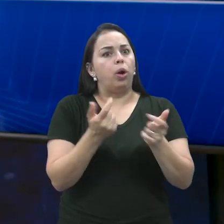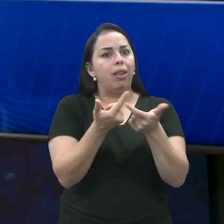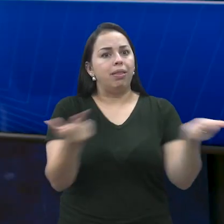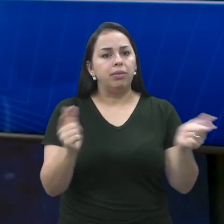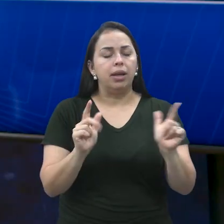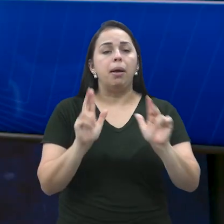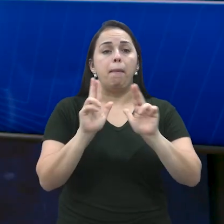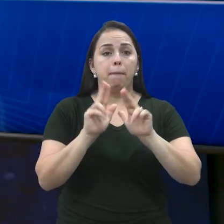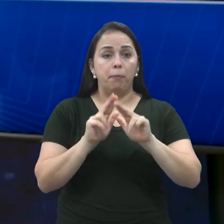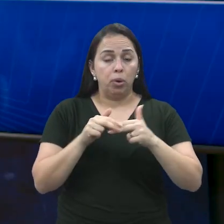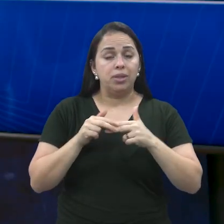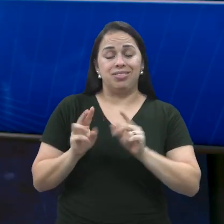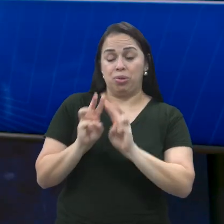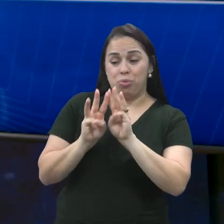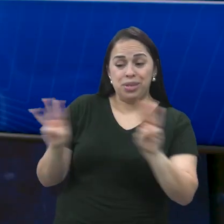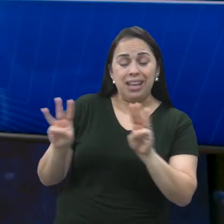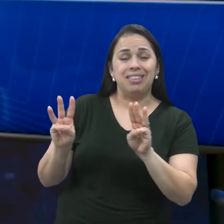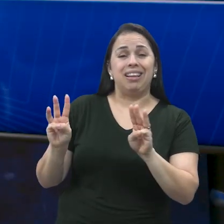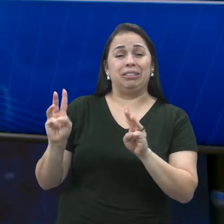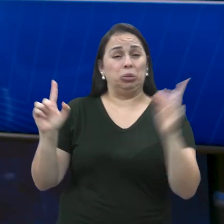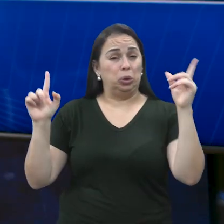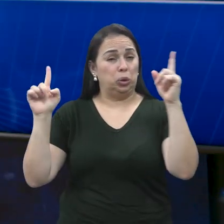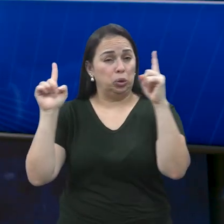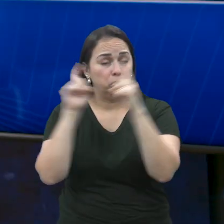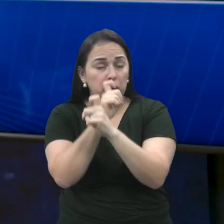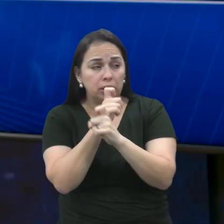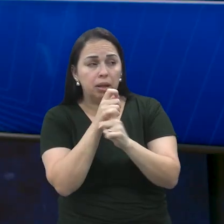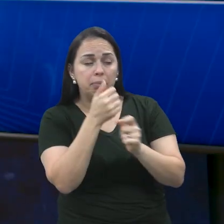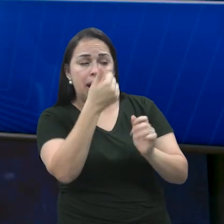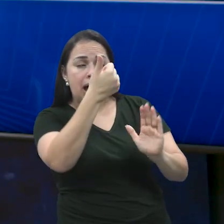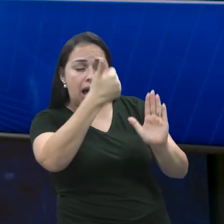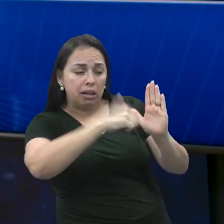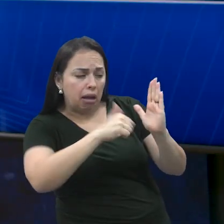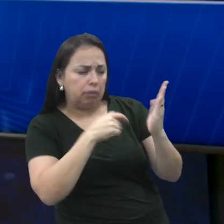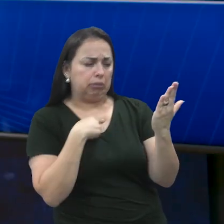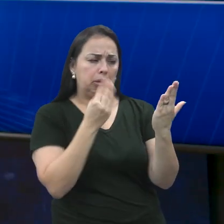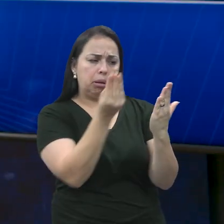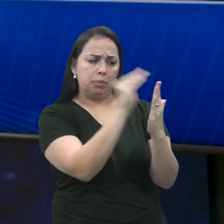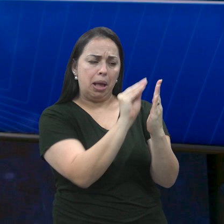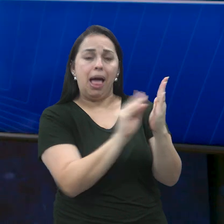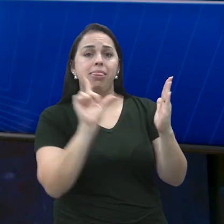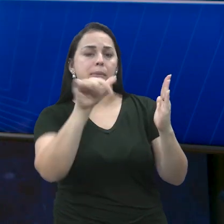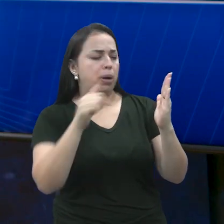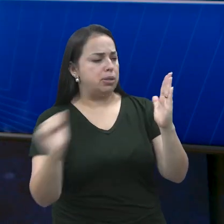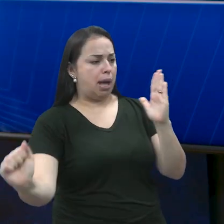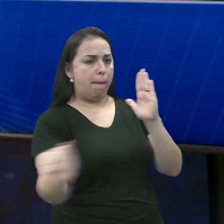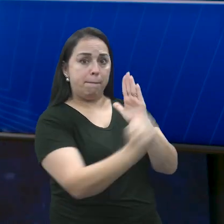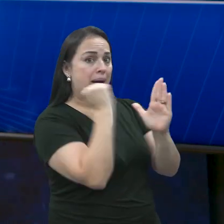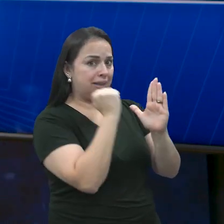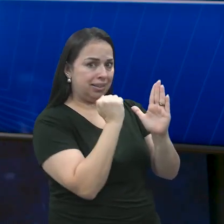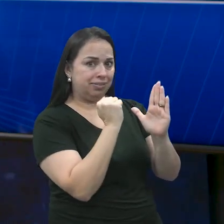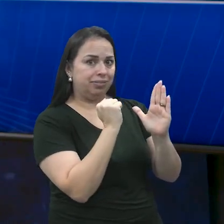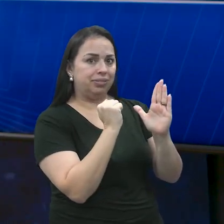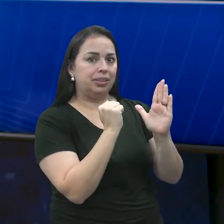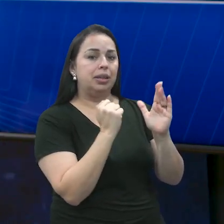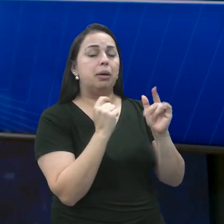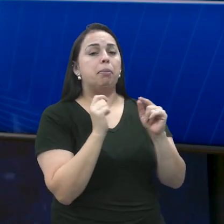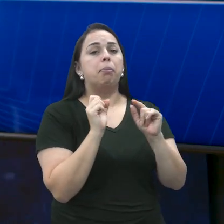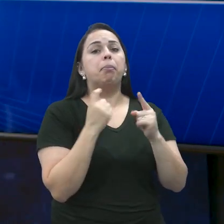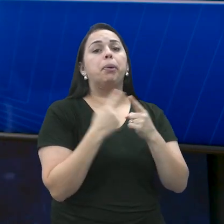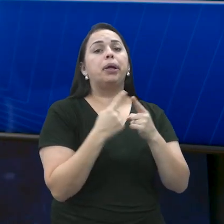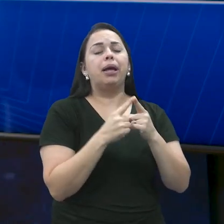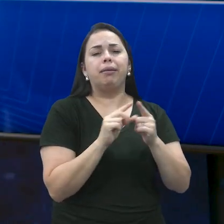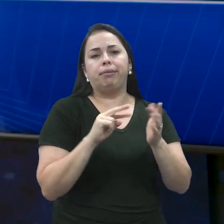têm enfrentado esse dilema de fazer uma análise prévia e eventualmente remover aquele conteúdo, o que pode gerar uma